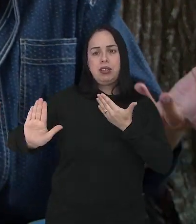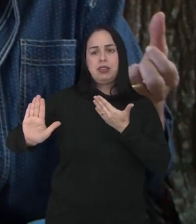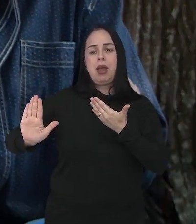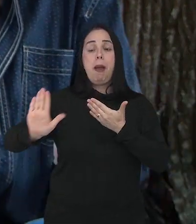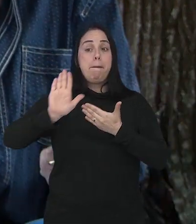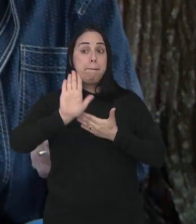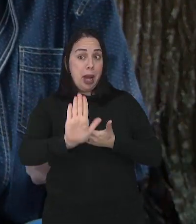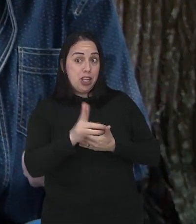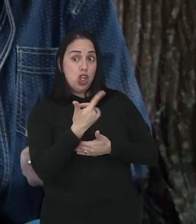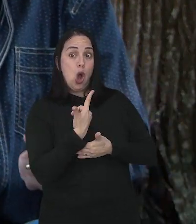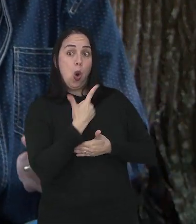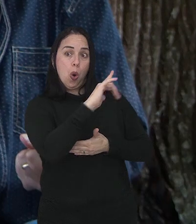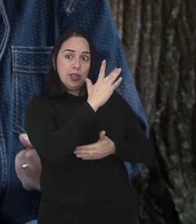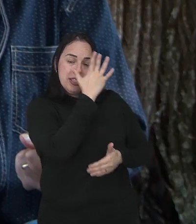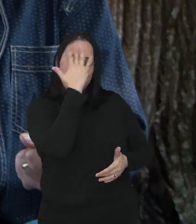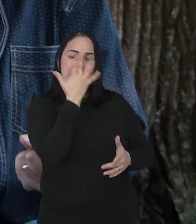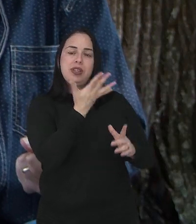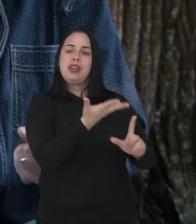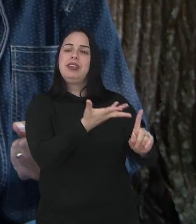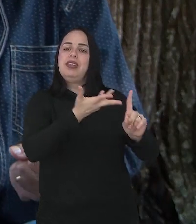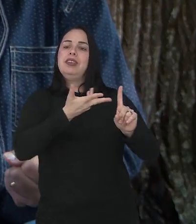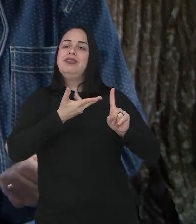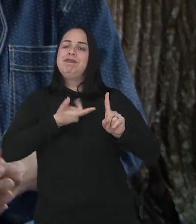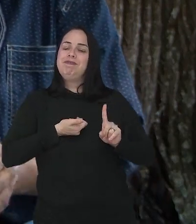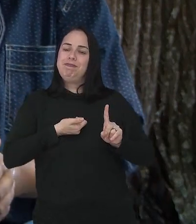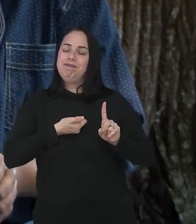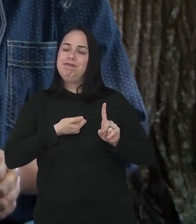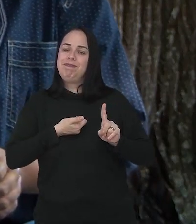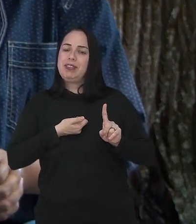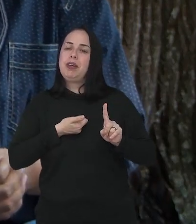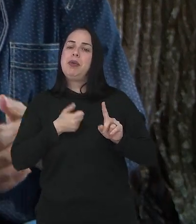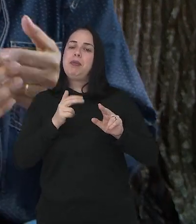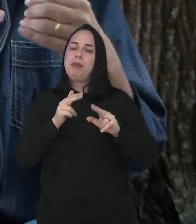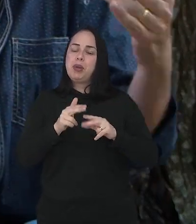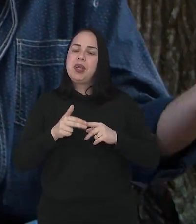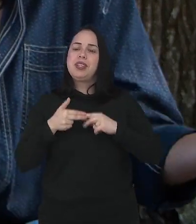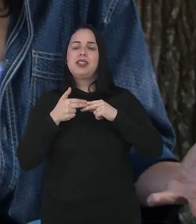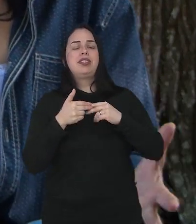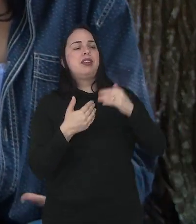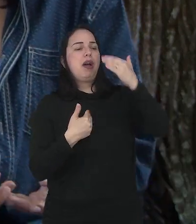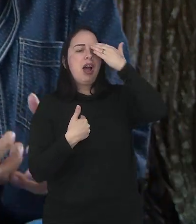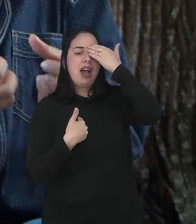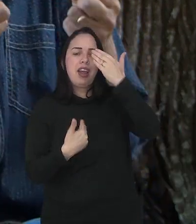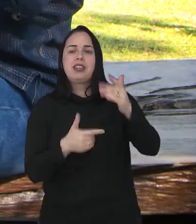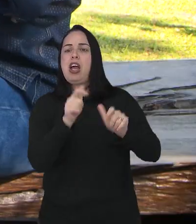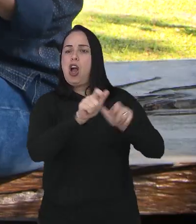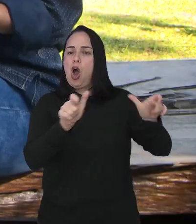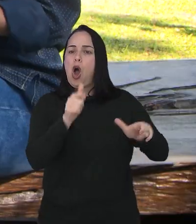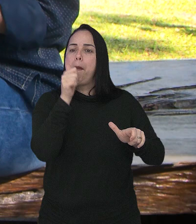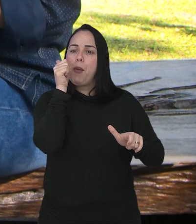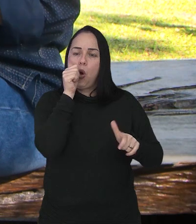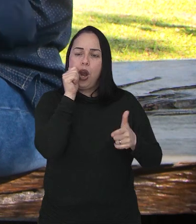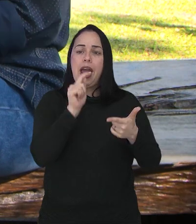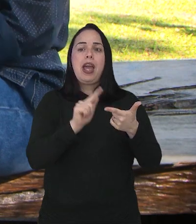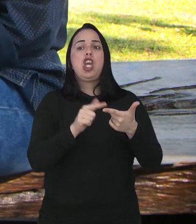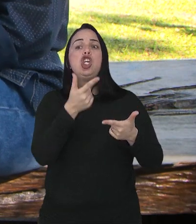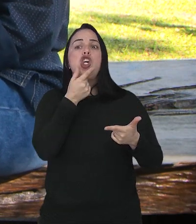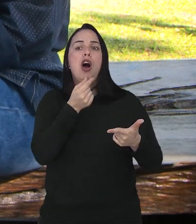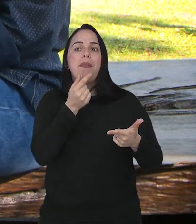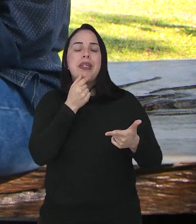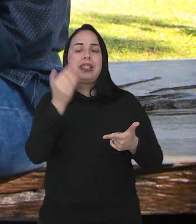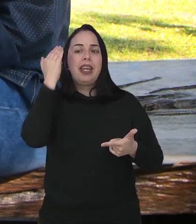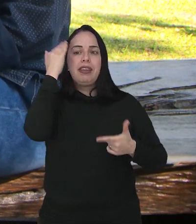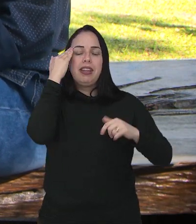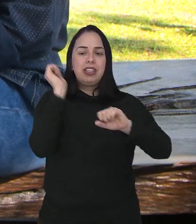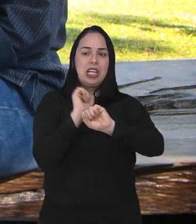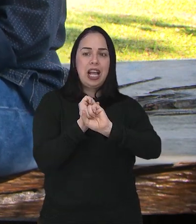eu atraí pessoas certas para ela. Então eu sou grata por ter mulheres perto de mim e ter homens também que entendem o